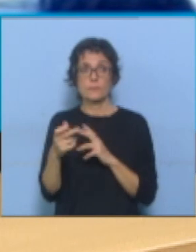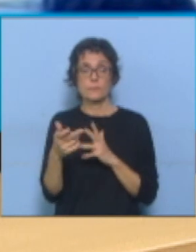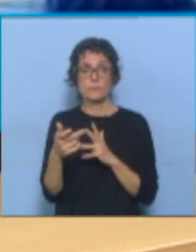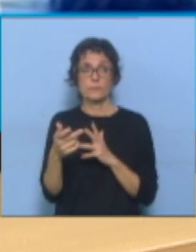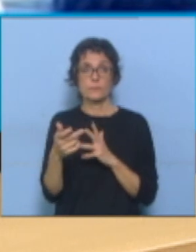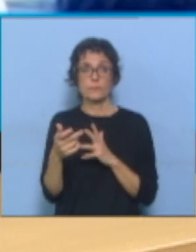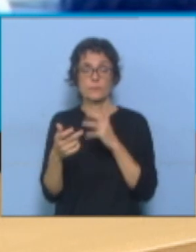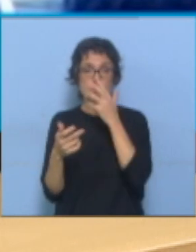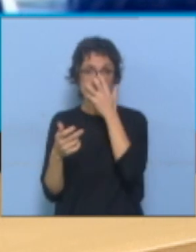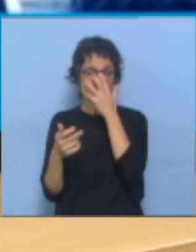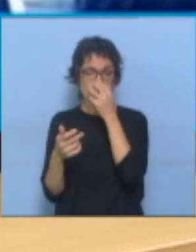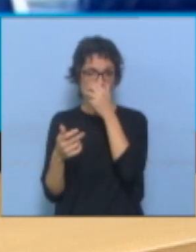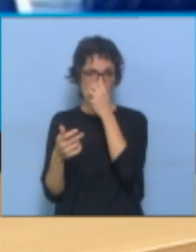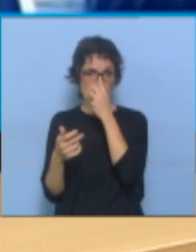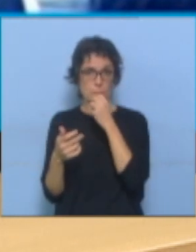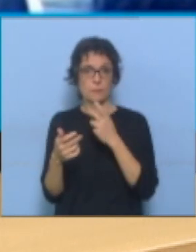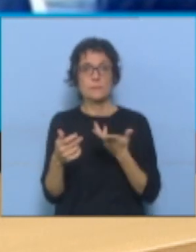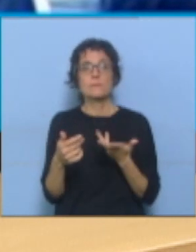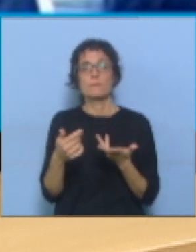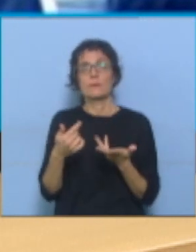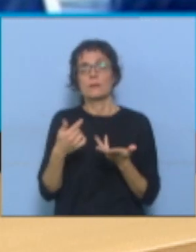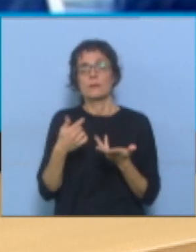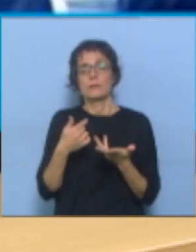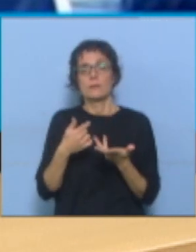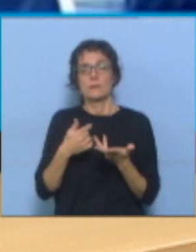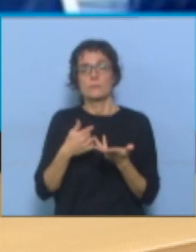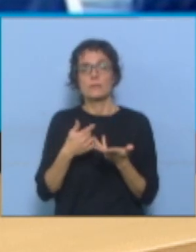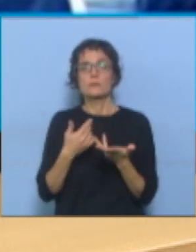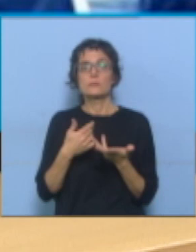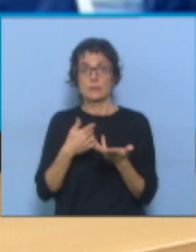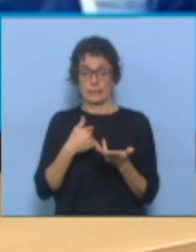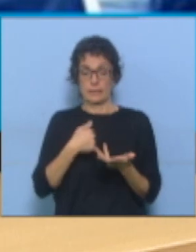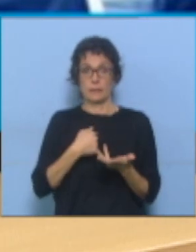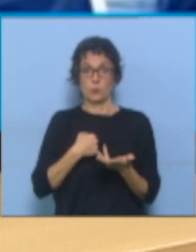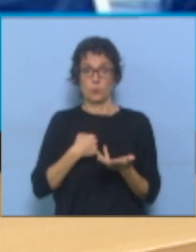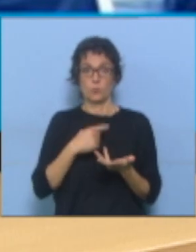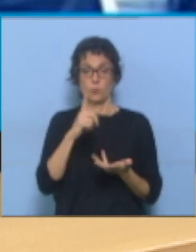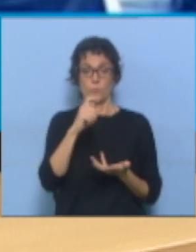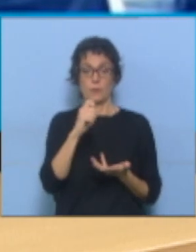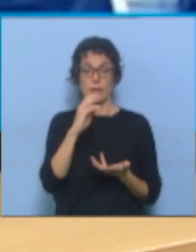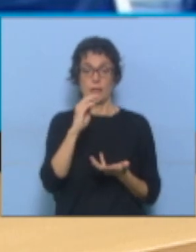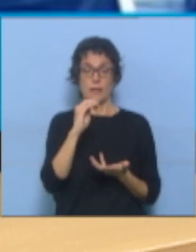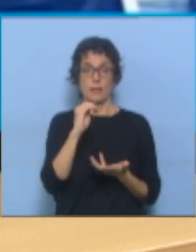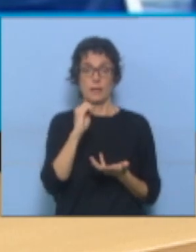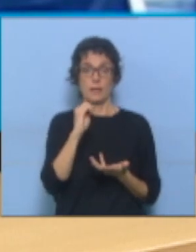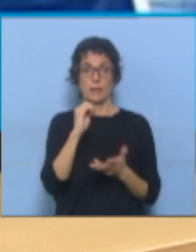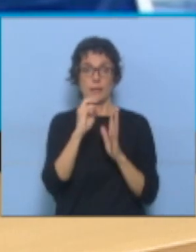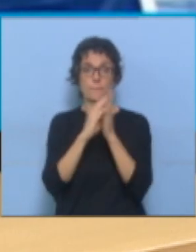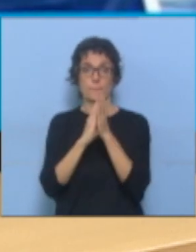desde da minha egonomia, portanto, ego, my